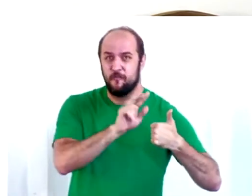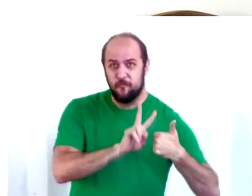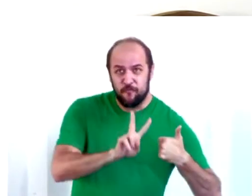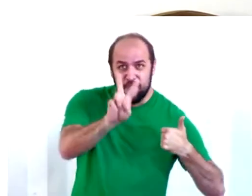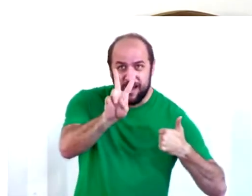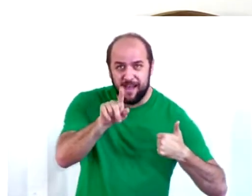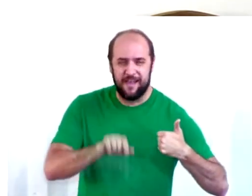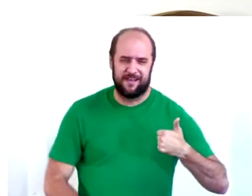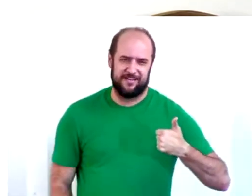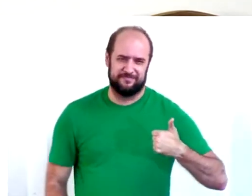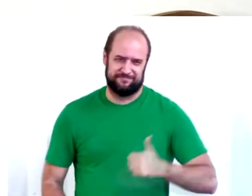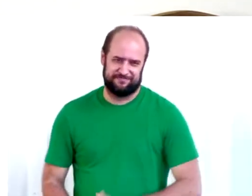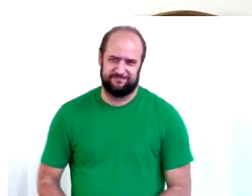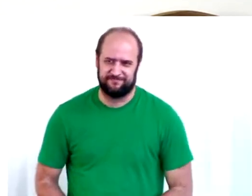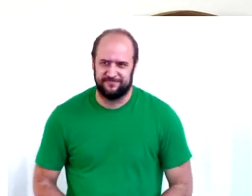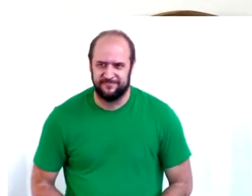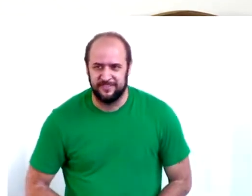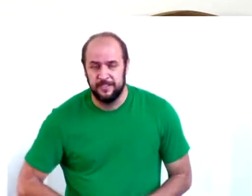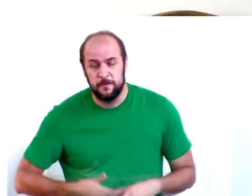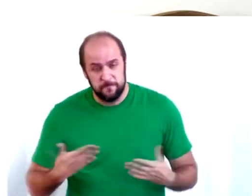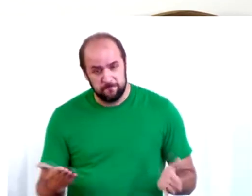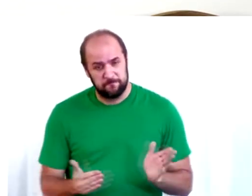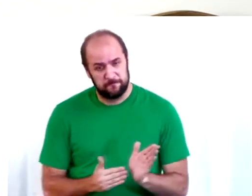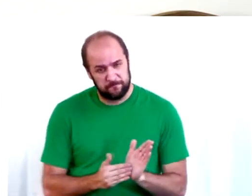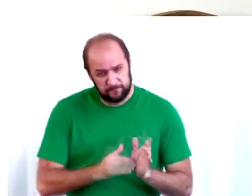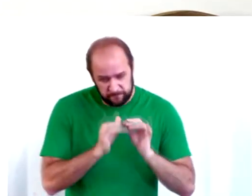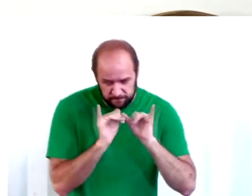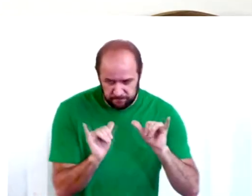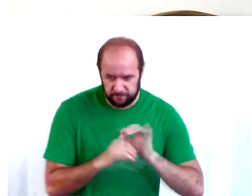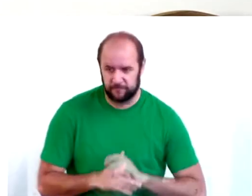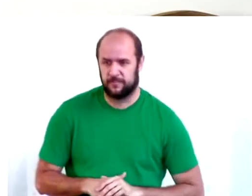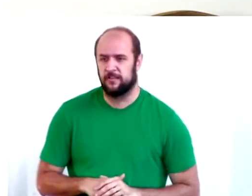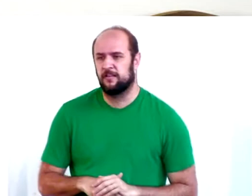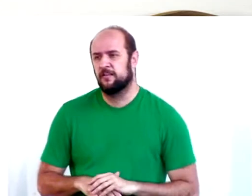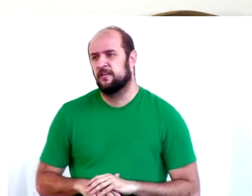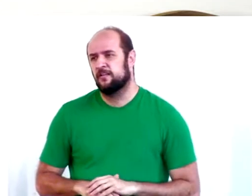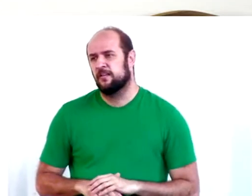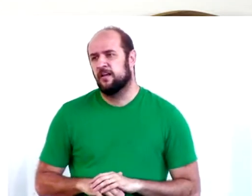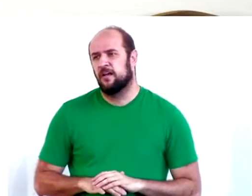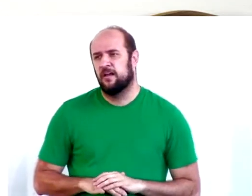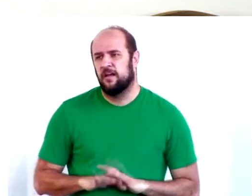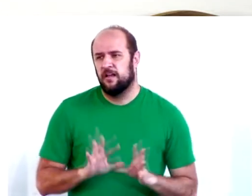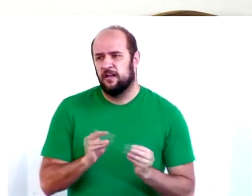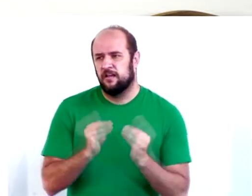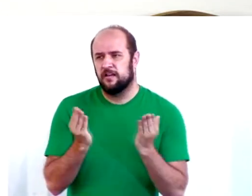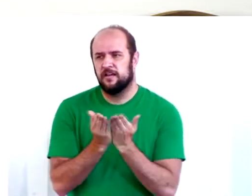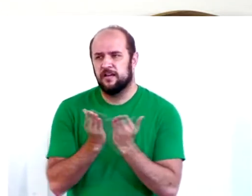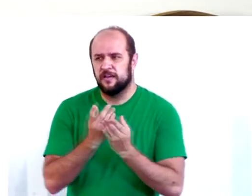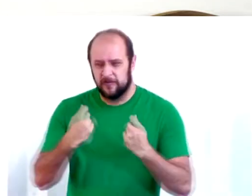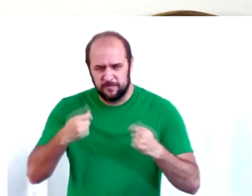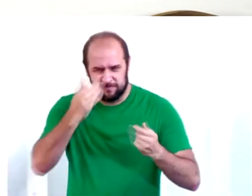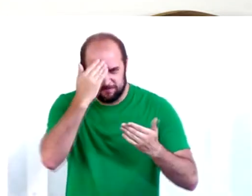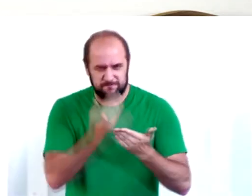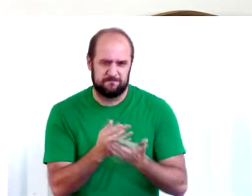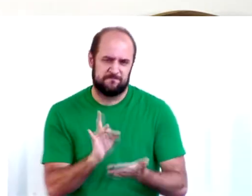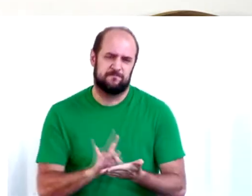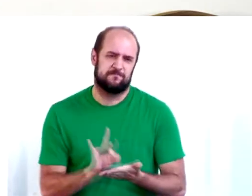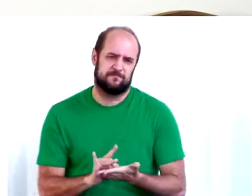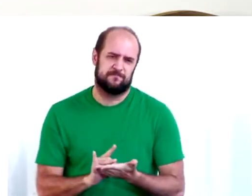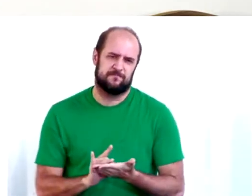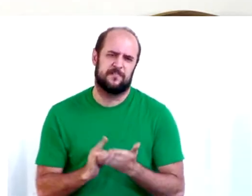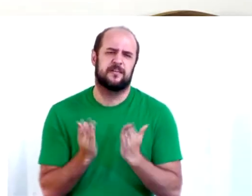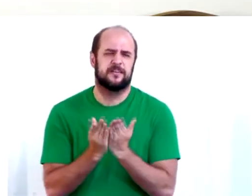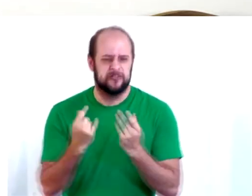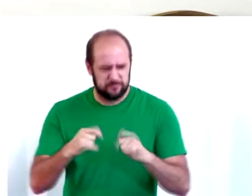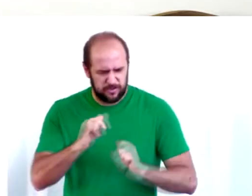ouvida. Eu concluo então, meus irmãos, dizendo e retomando apenas: cristão tem que ser confiável, cristão tem que ser homem de